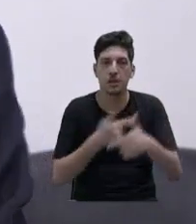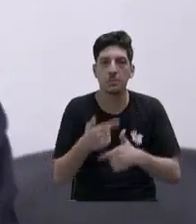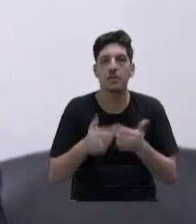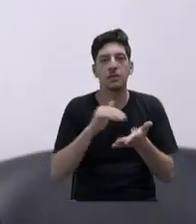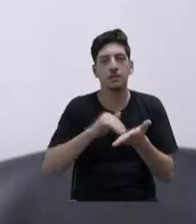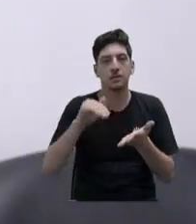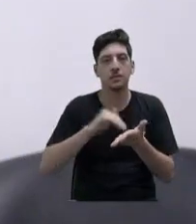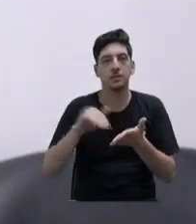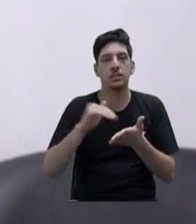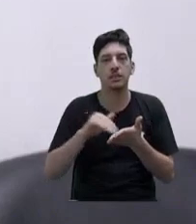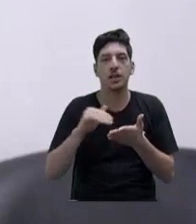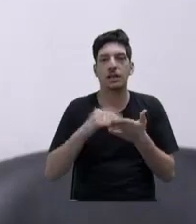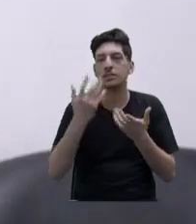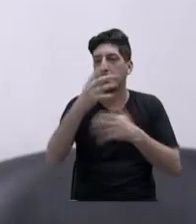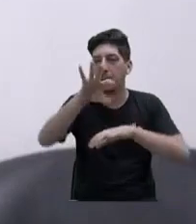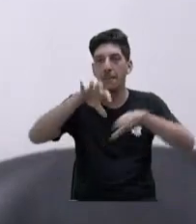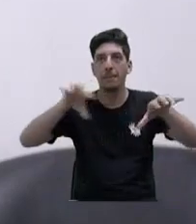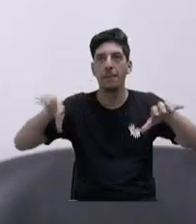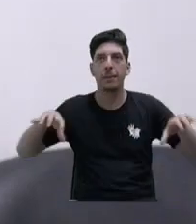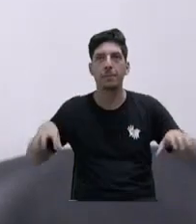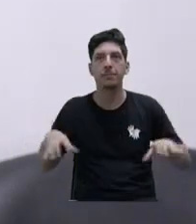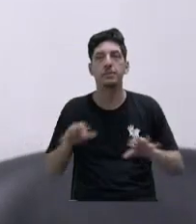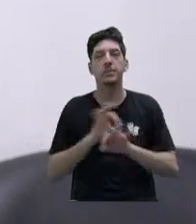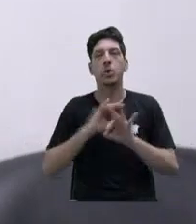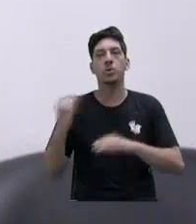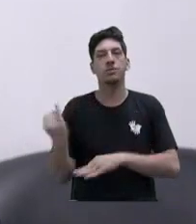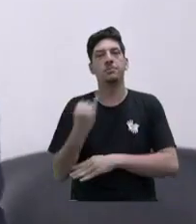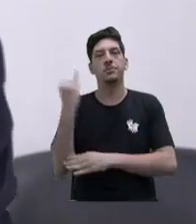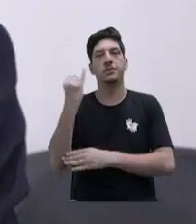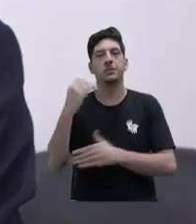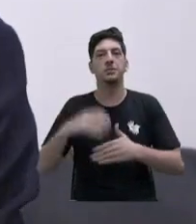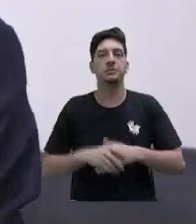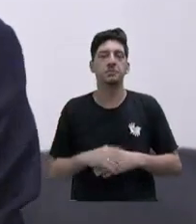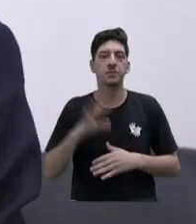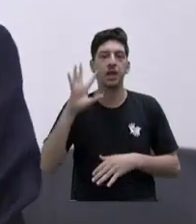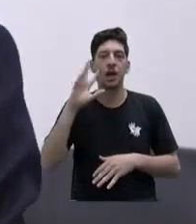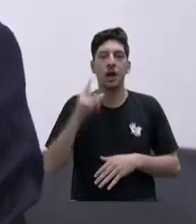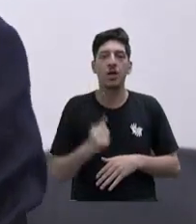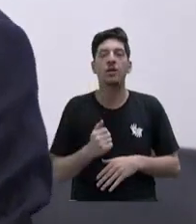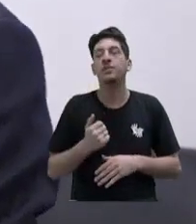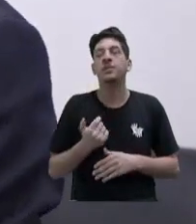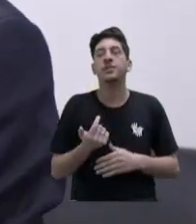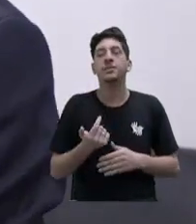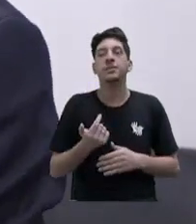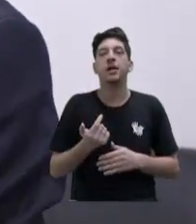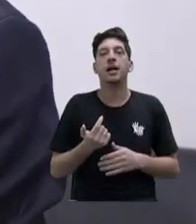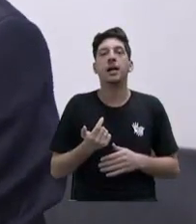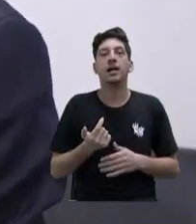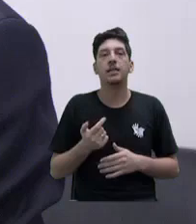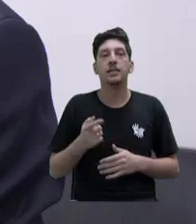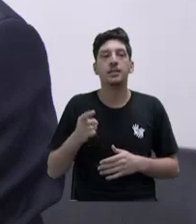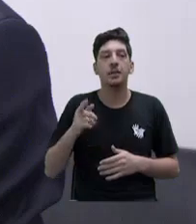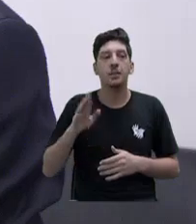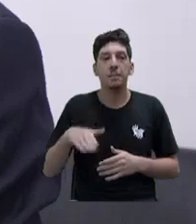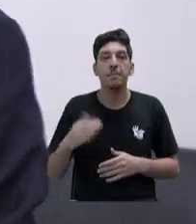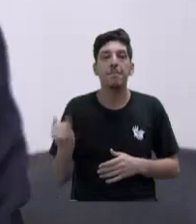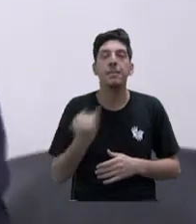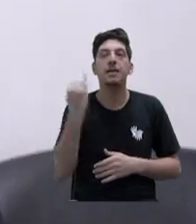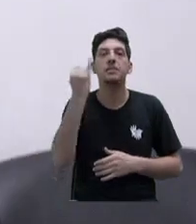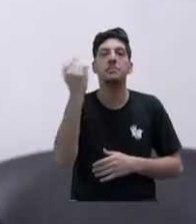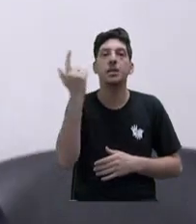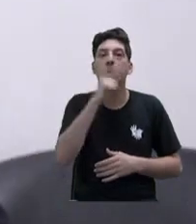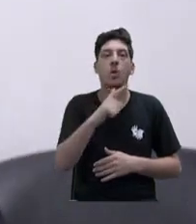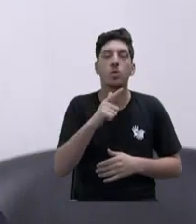secretaria de forma descentralizada. Isso é muito importante. Eu acho que não tem nada tão importante para